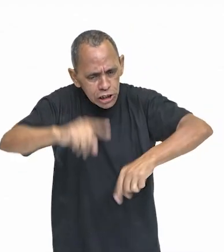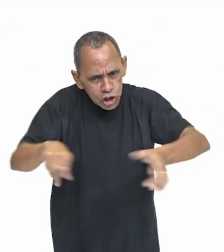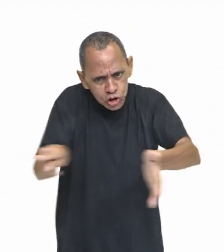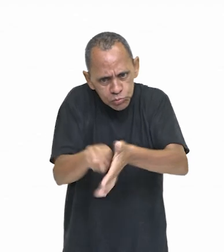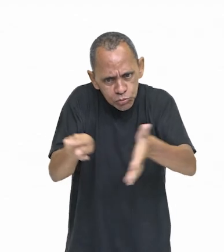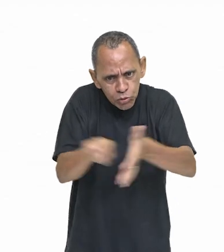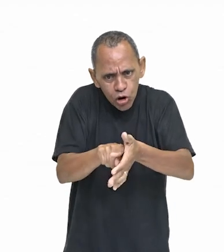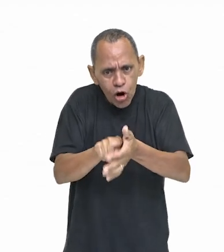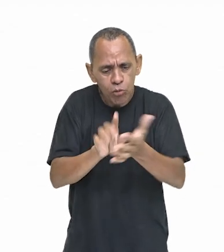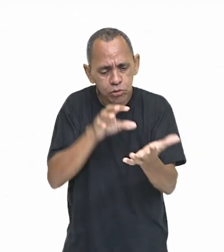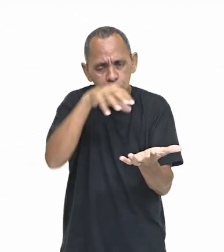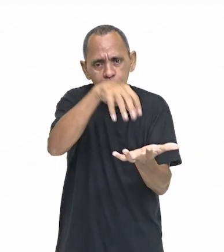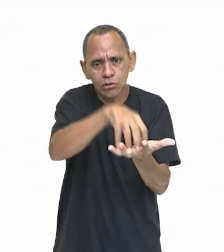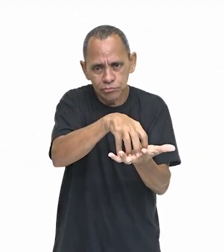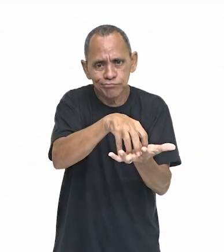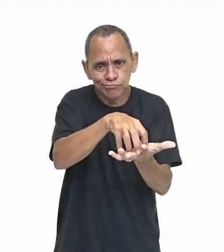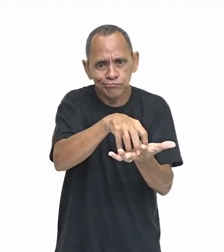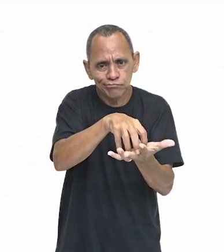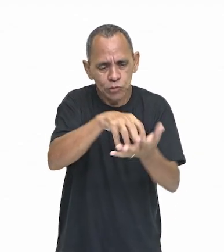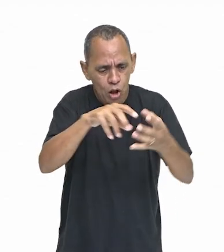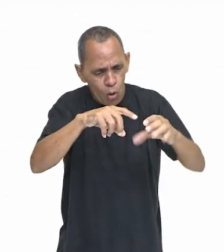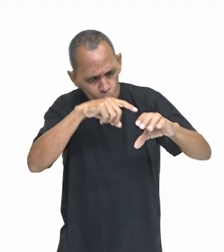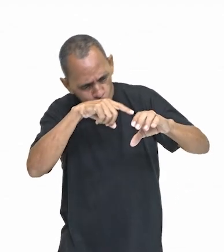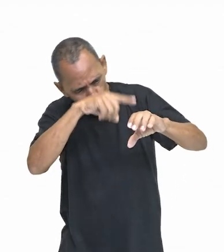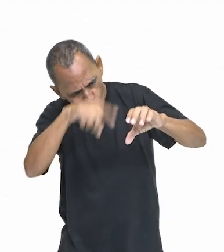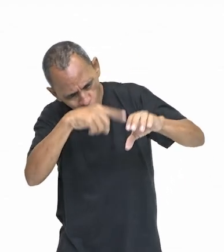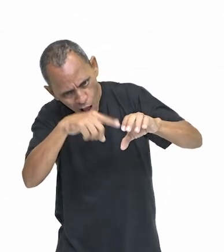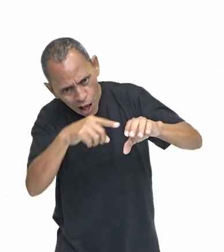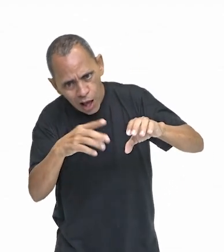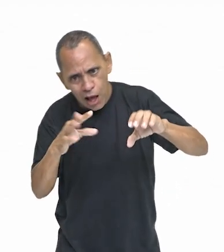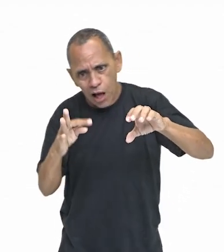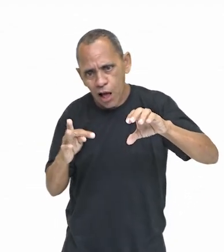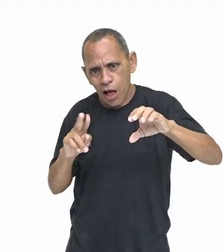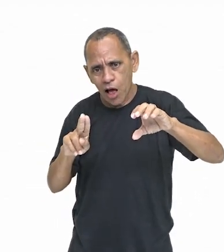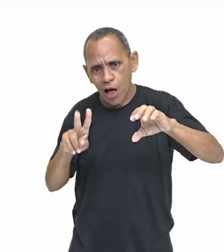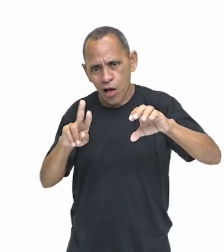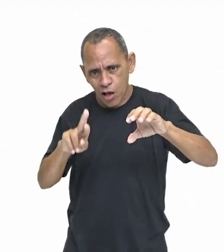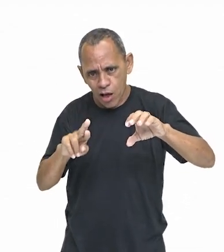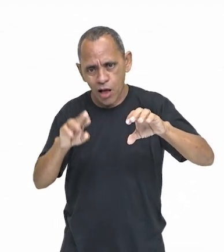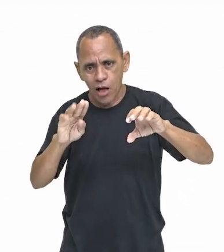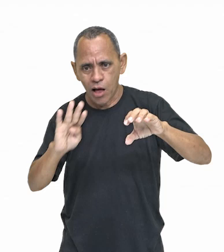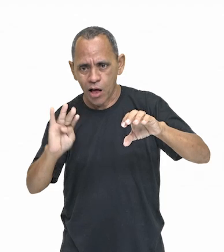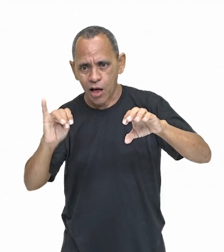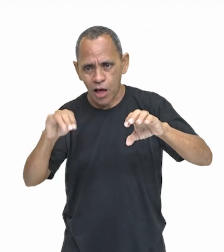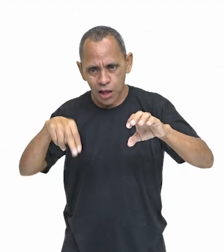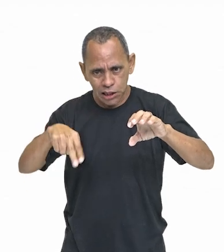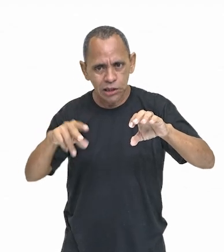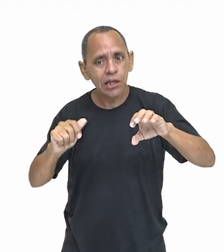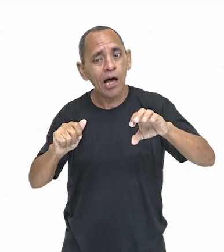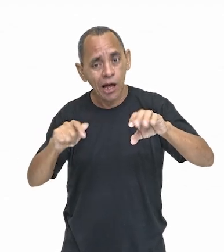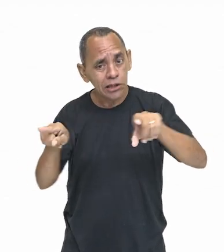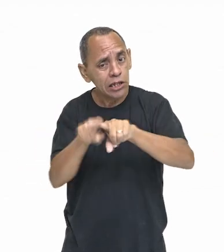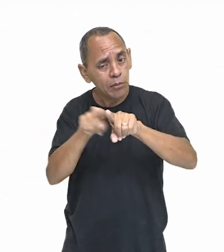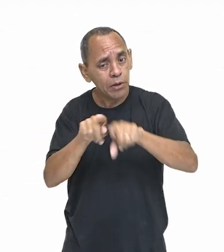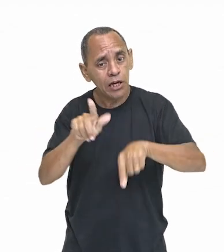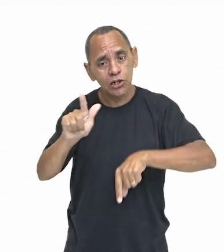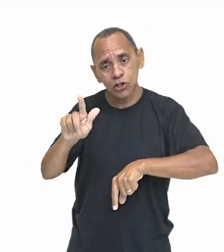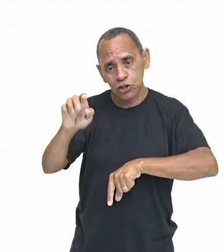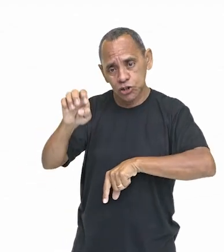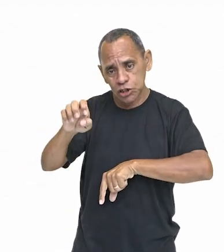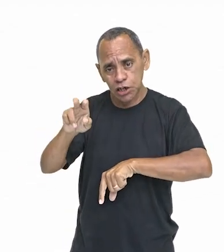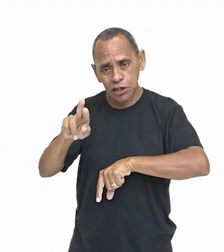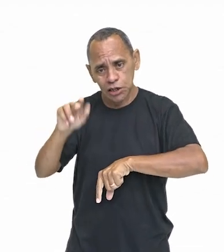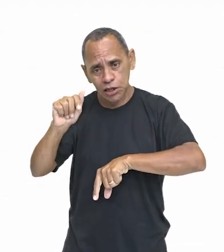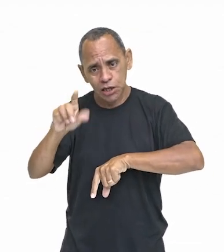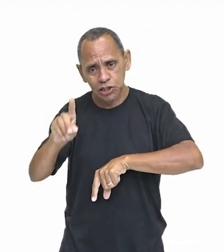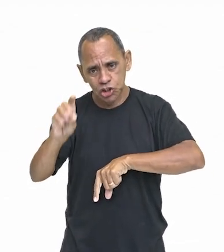na casa de força, as turbinas e o gerador. Nós temos lá as turbinas, que são, né, em